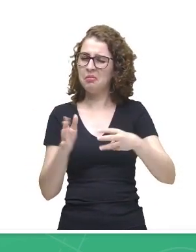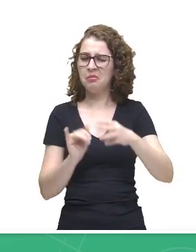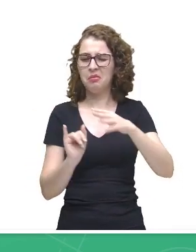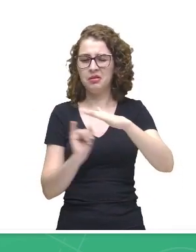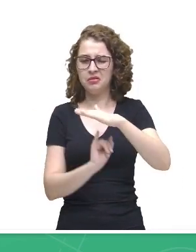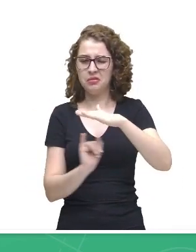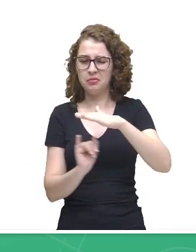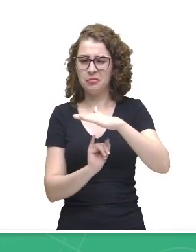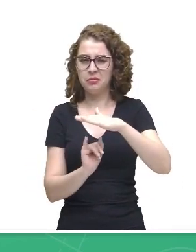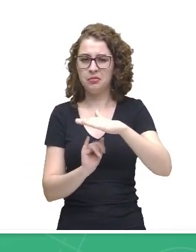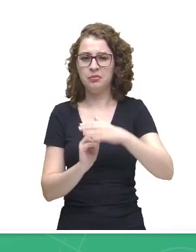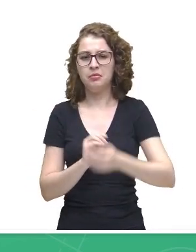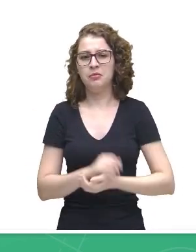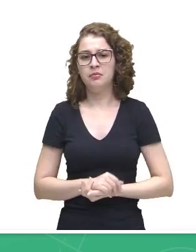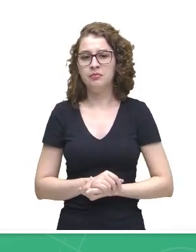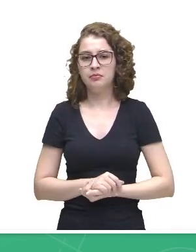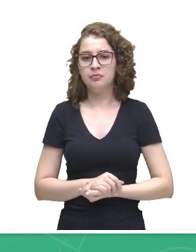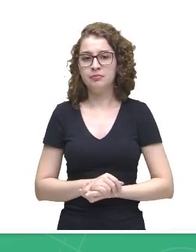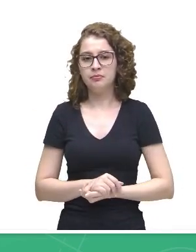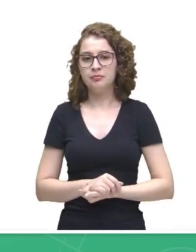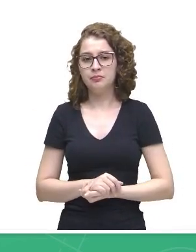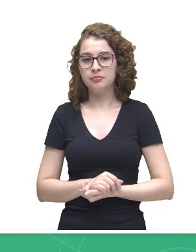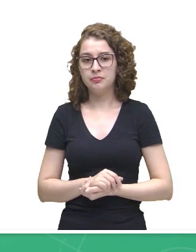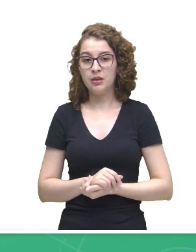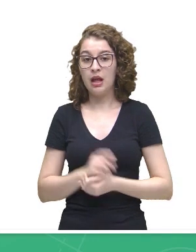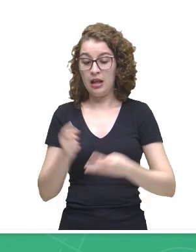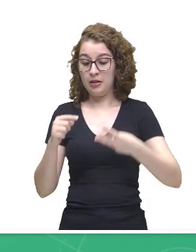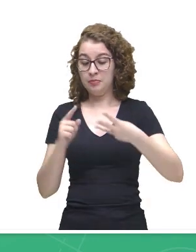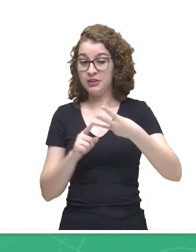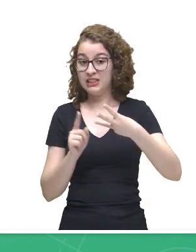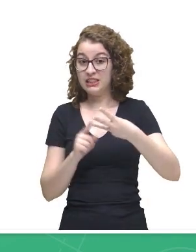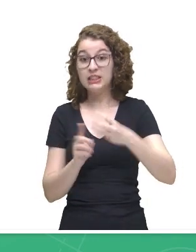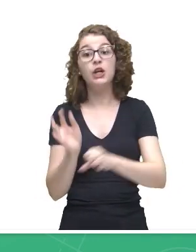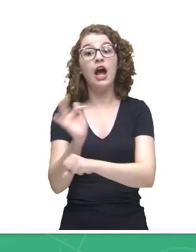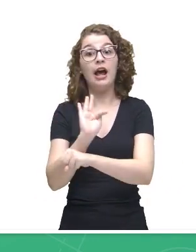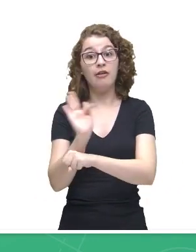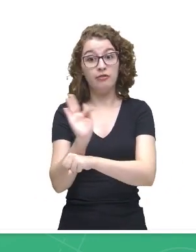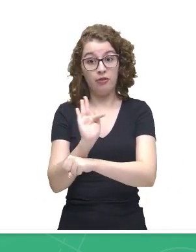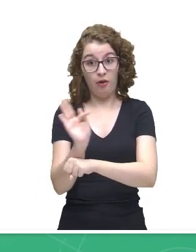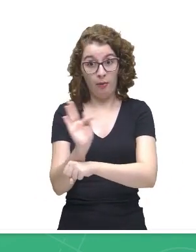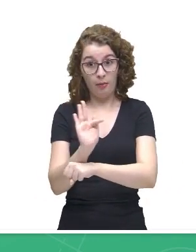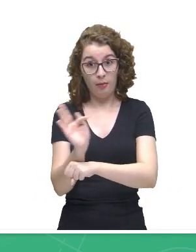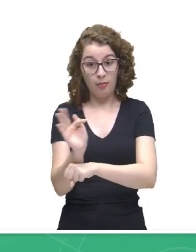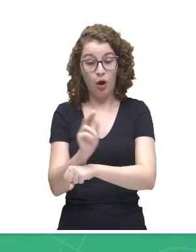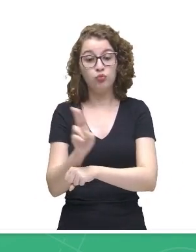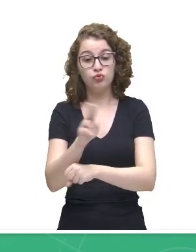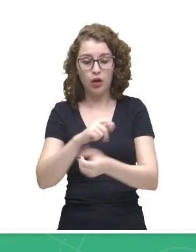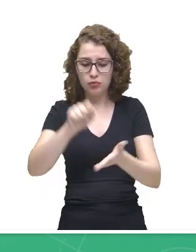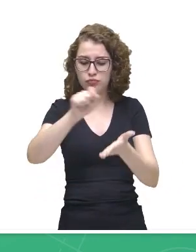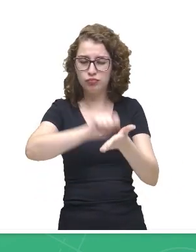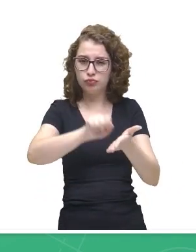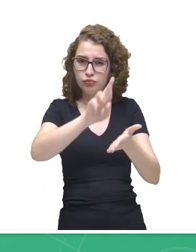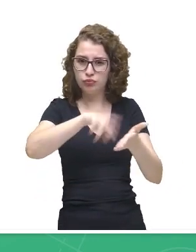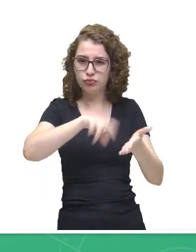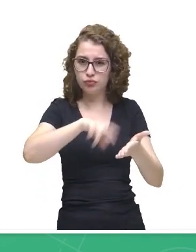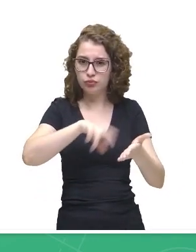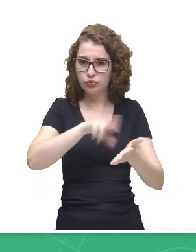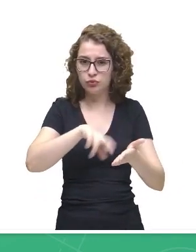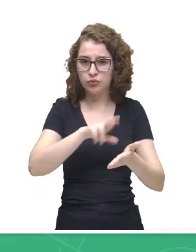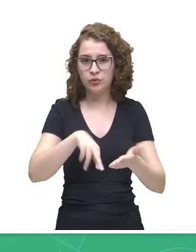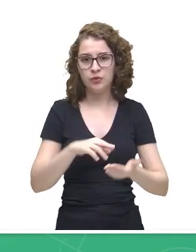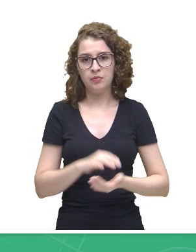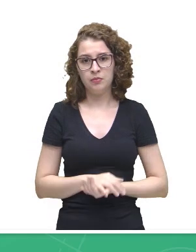bem formal, bem relacionado à escrita. Mas e então? São adversativas, eu posso usar qualquer uma